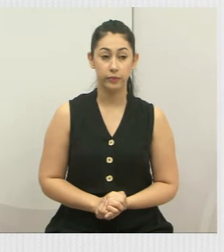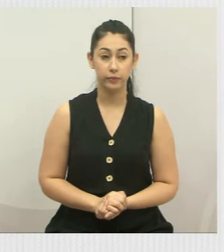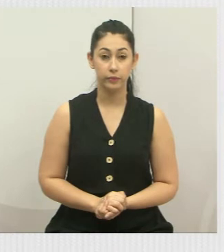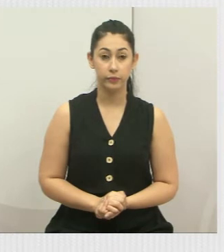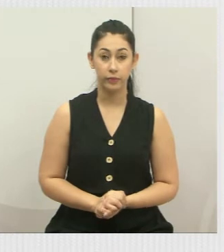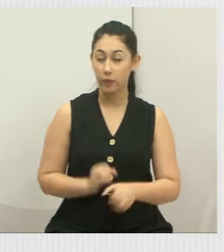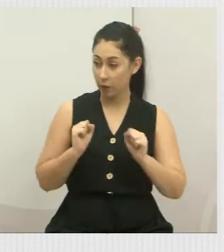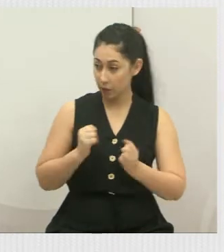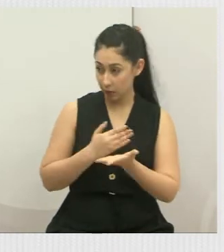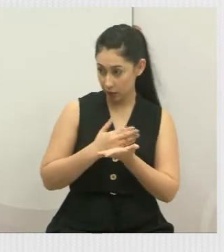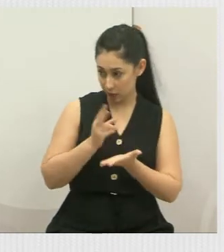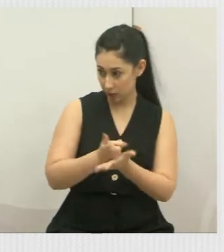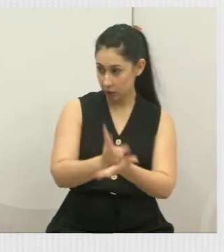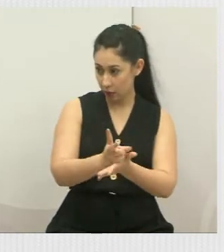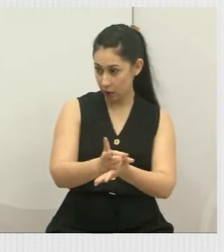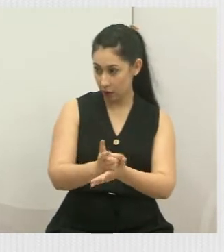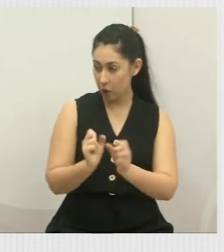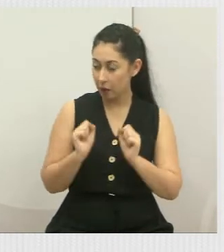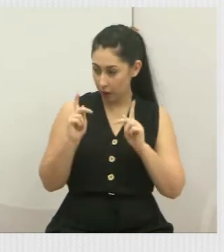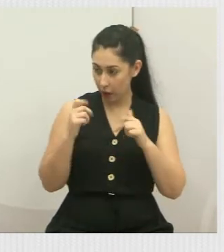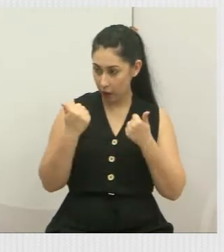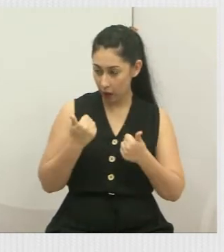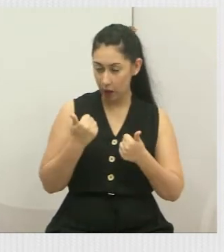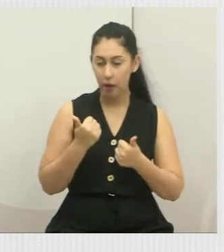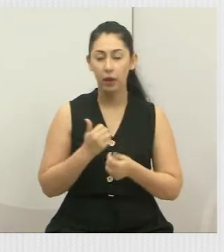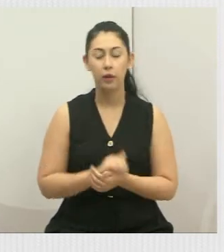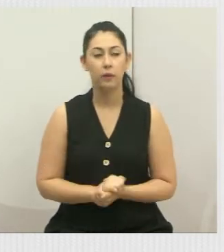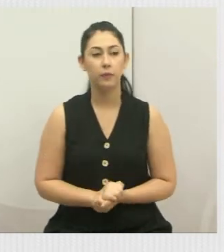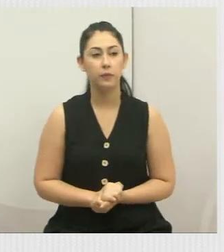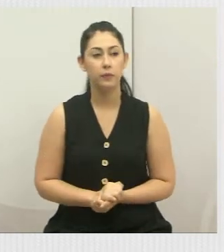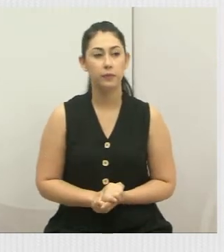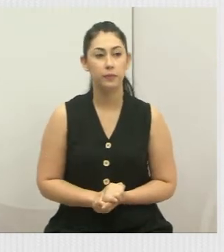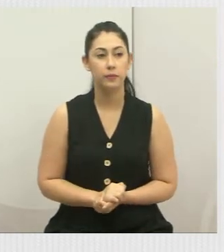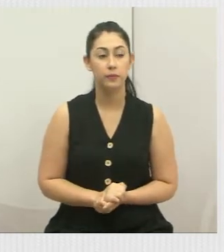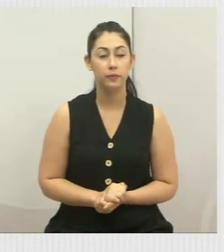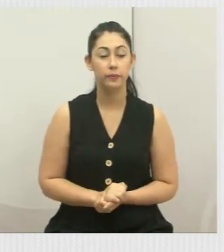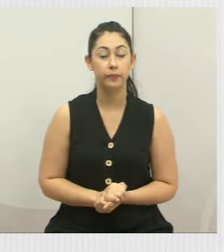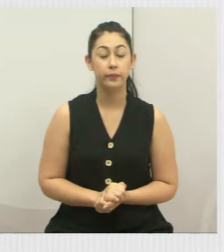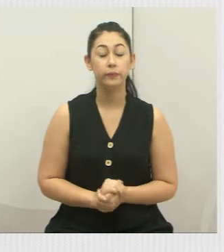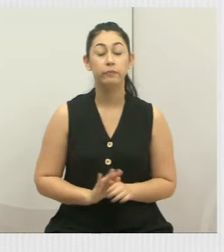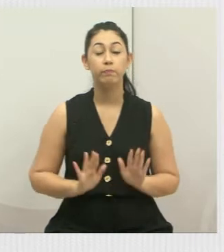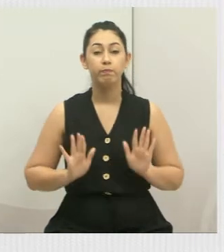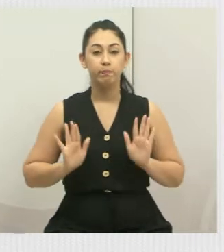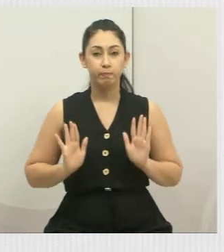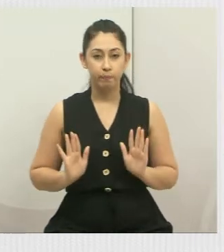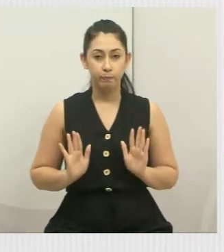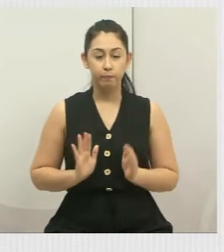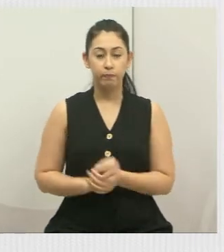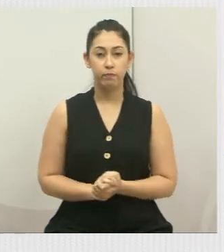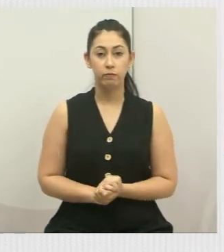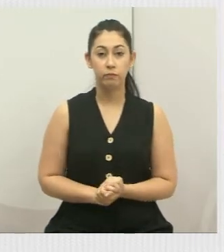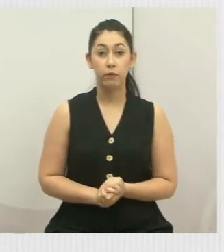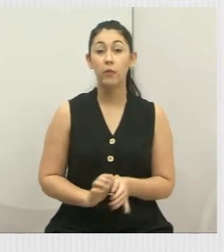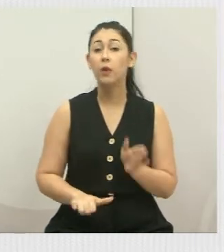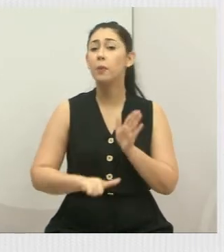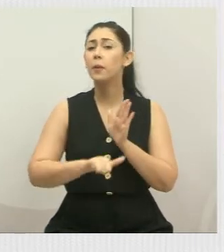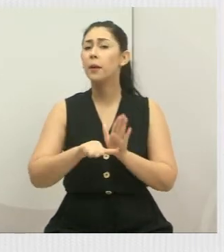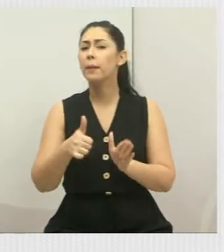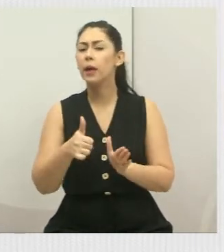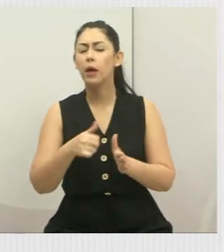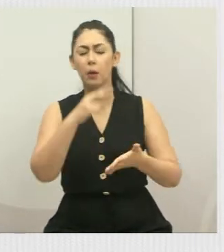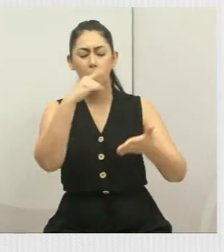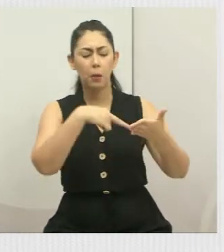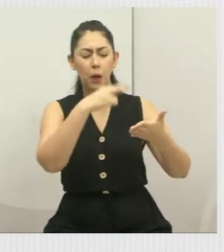Posso seguir? Está sendo compartilhado? A gente pode sair, né? Bom, senhores, primeira consulta